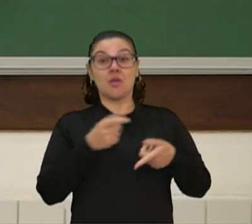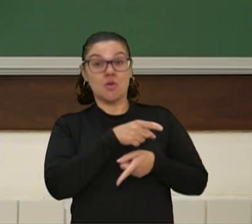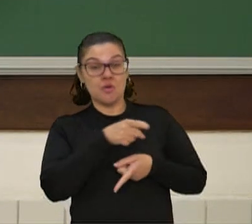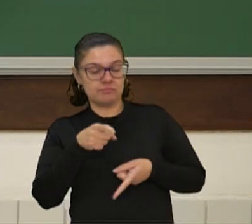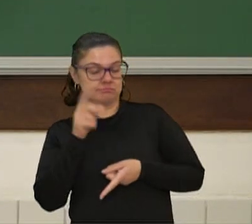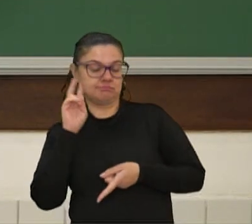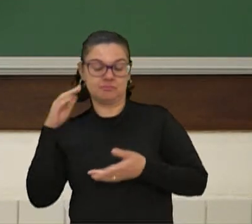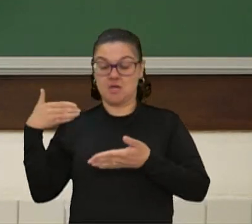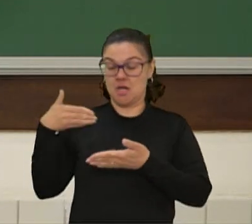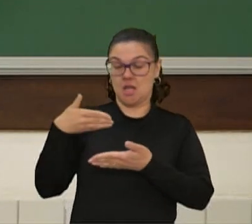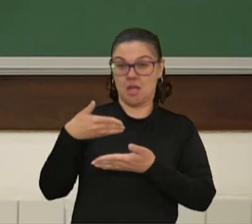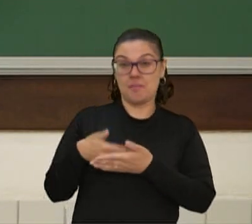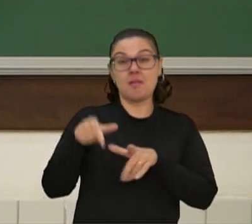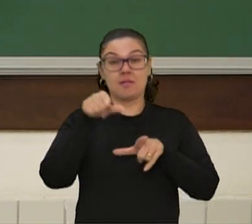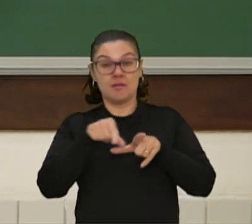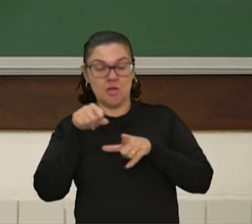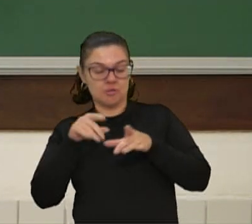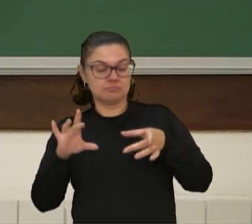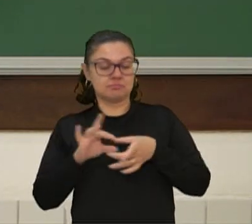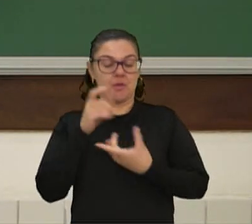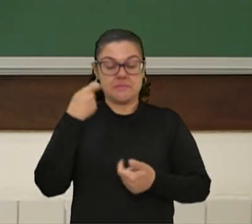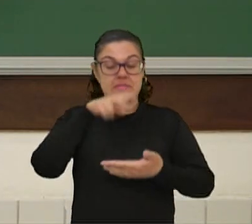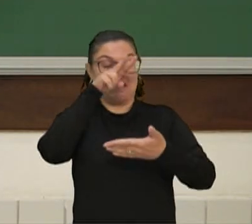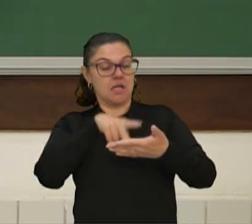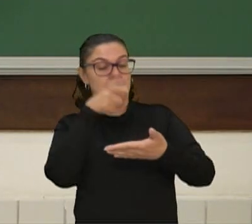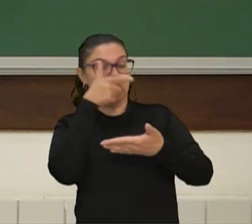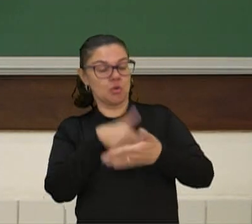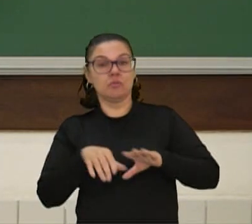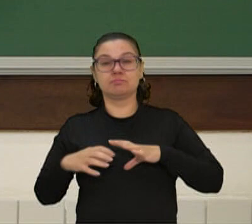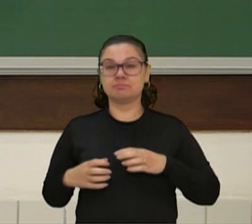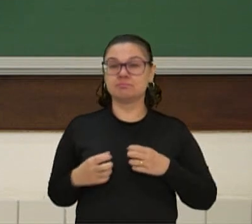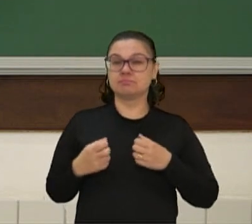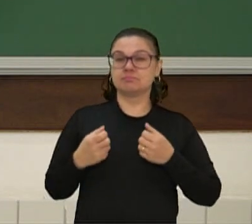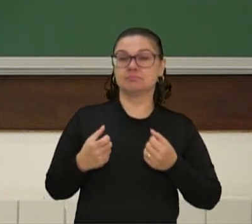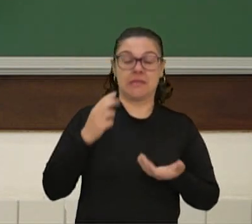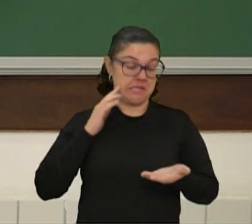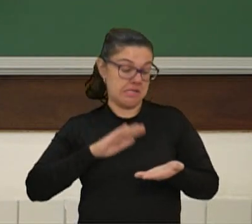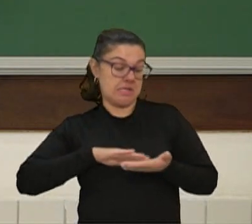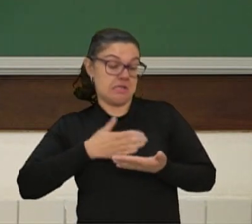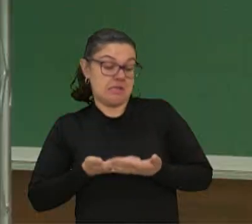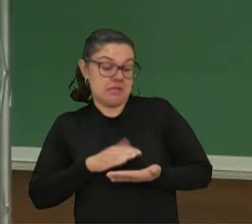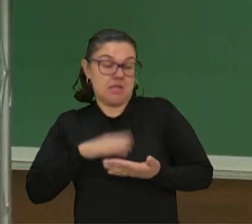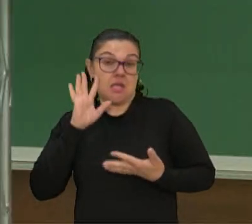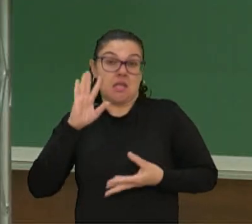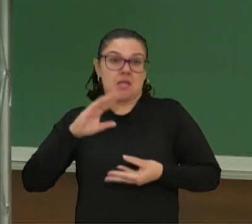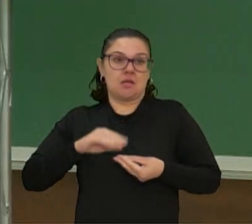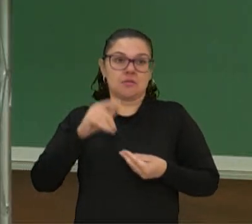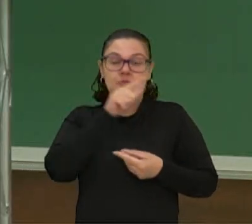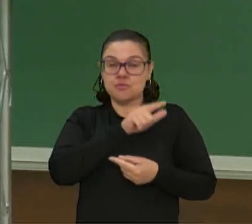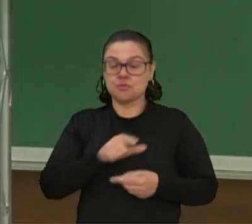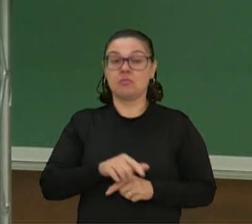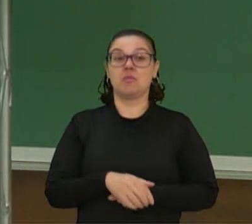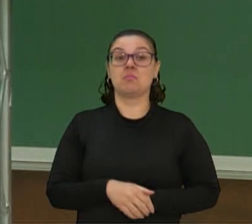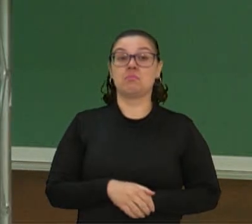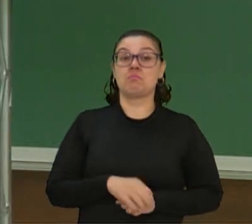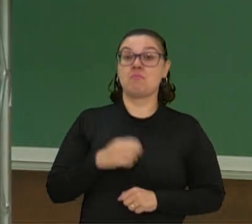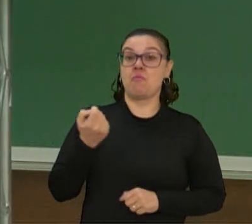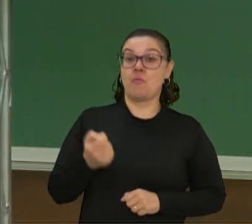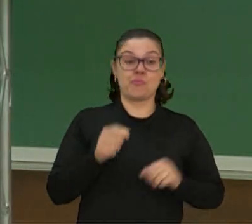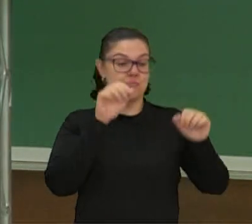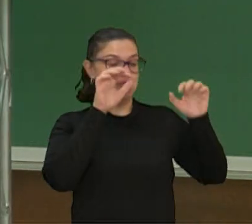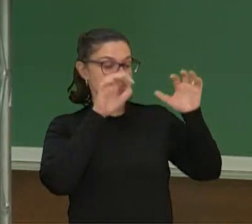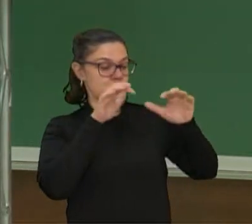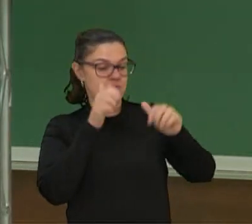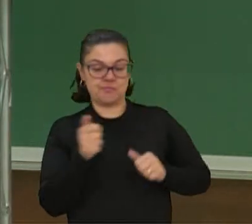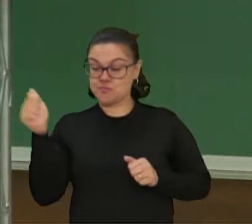Gente, relembrando que a literatura exige releitura, exige um esforço interpretativo, então vamos ler de novo o recorte. Ou se tem chuva e